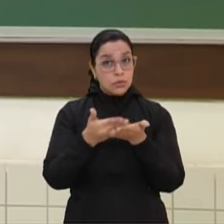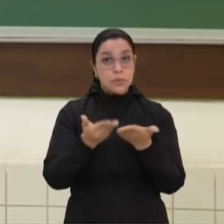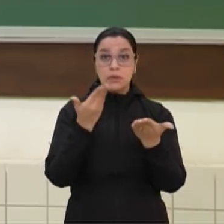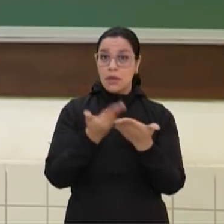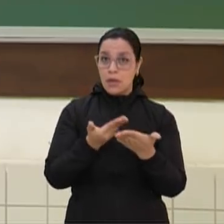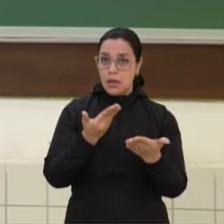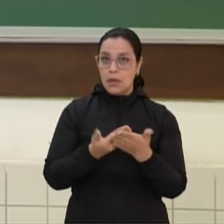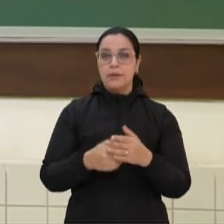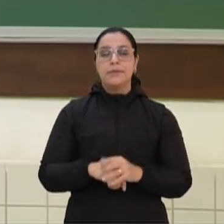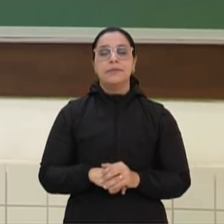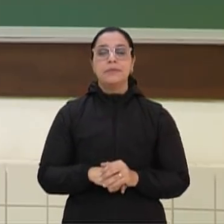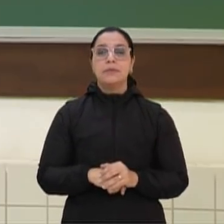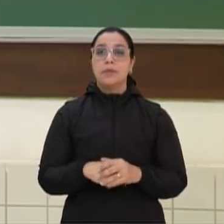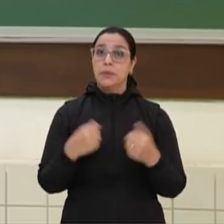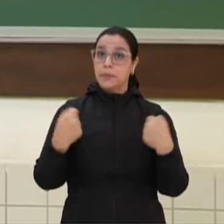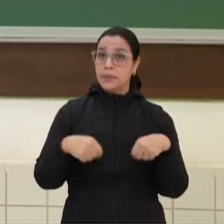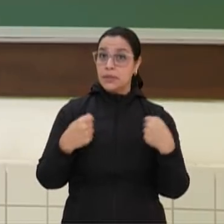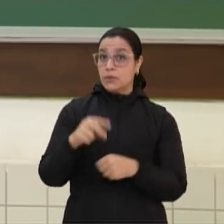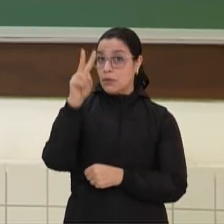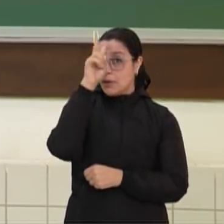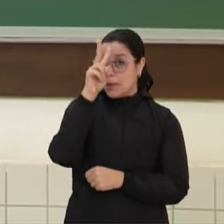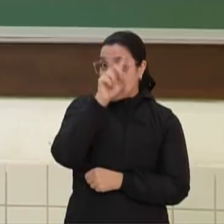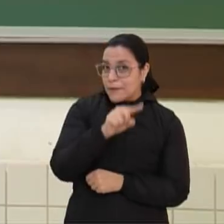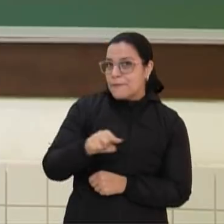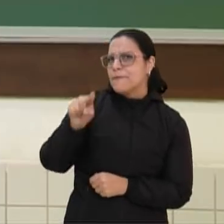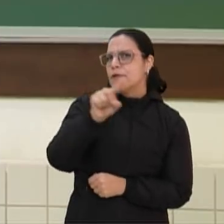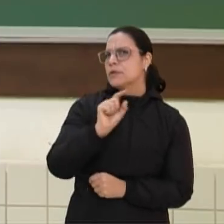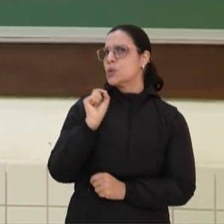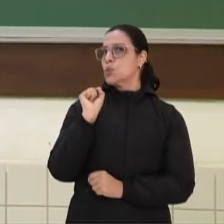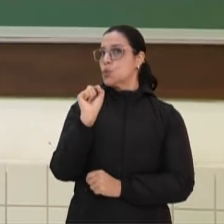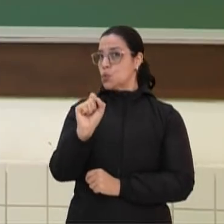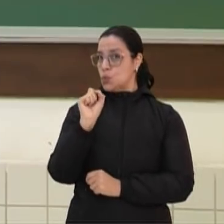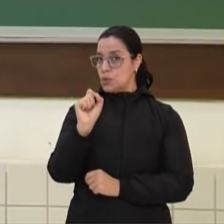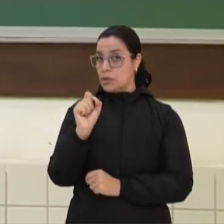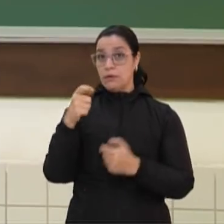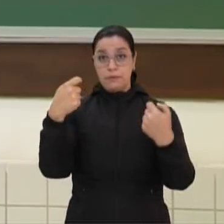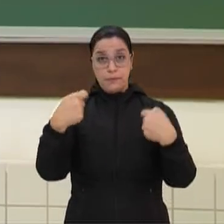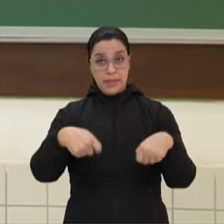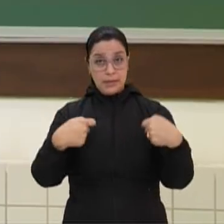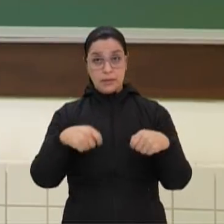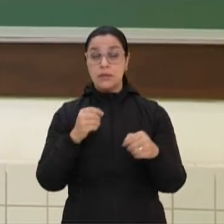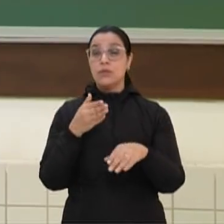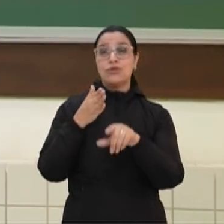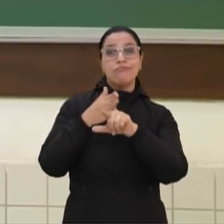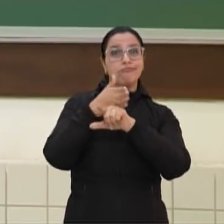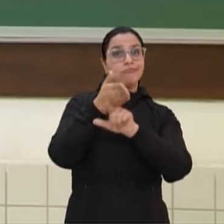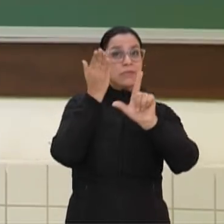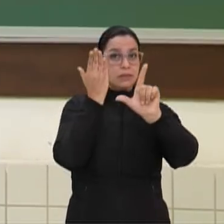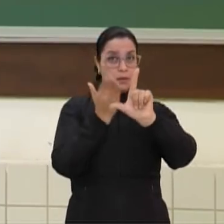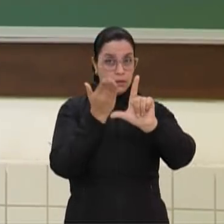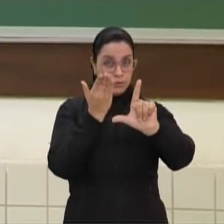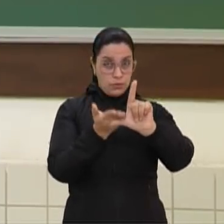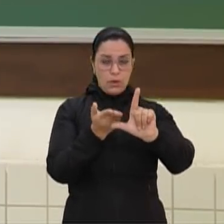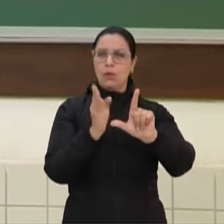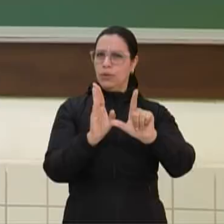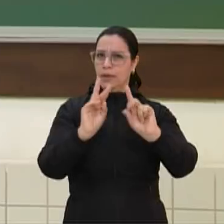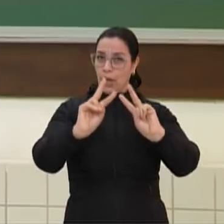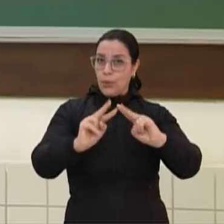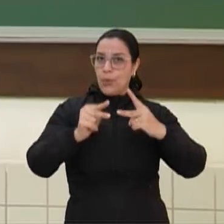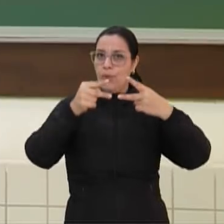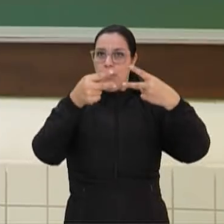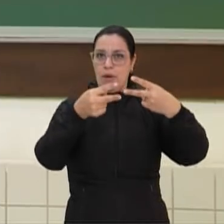a nossa aula, eu gostaria de lembrá-los ou lembrá-las que vocês devem acessar o Classroom e vocês vão